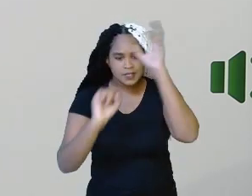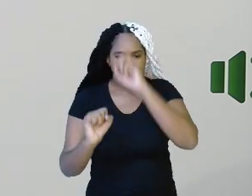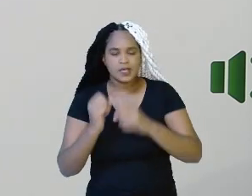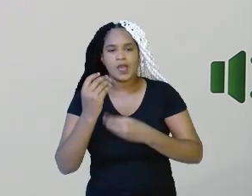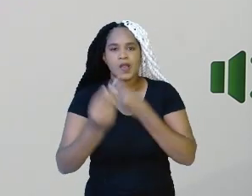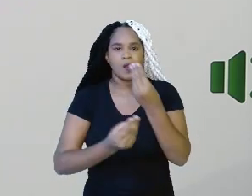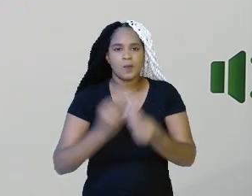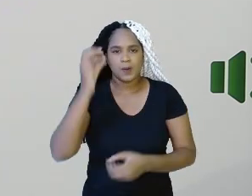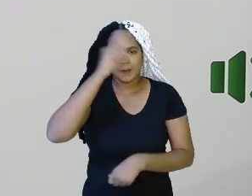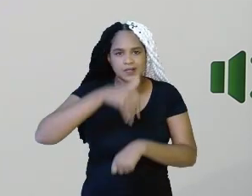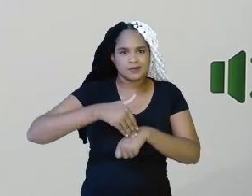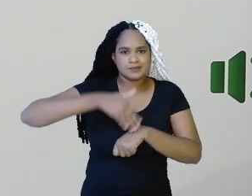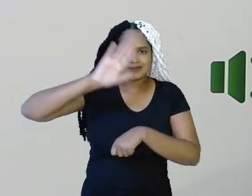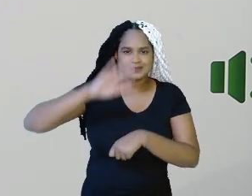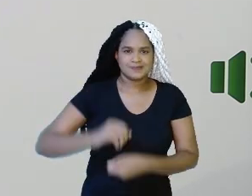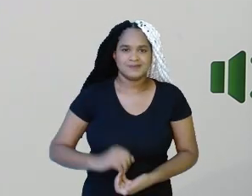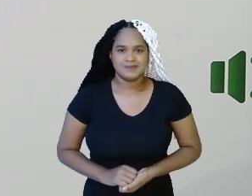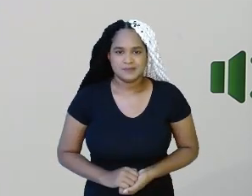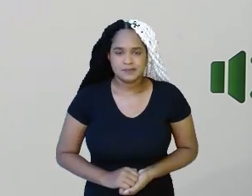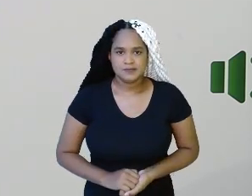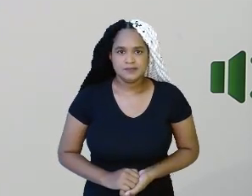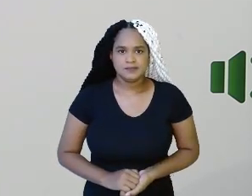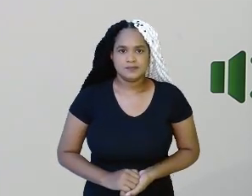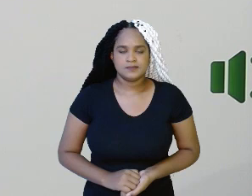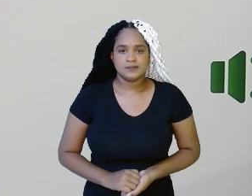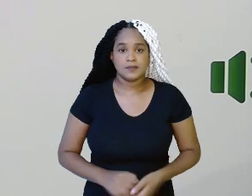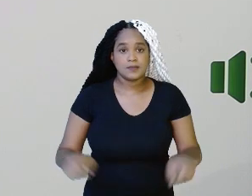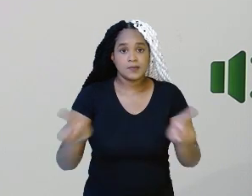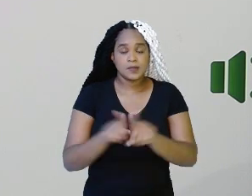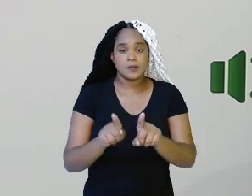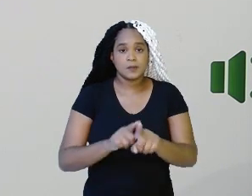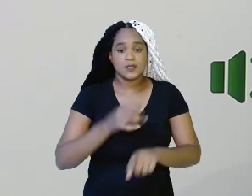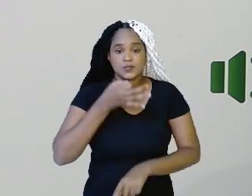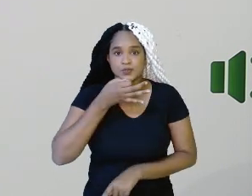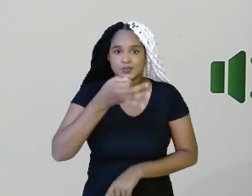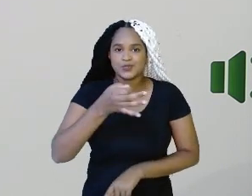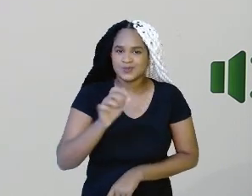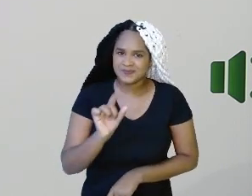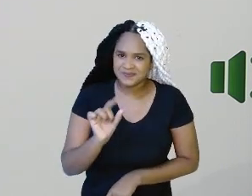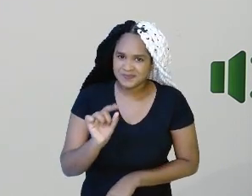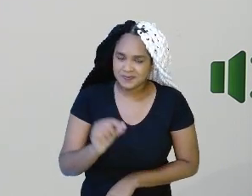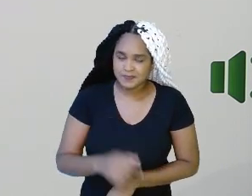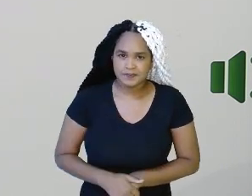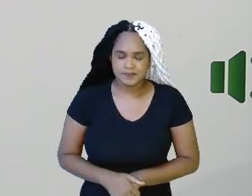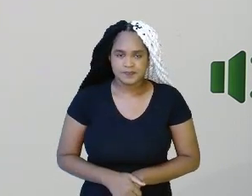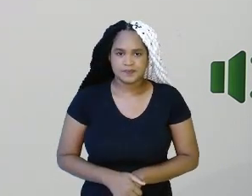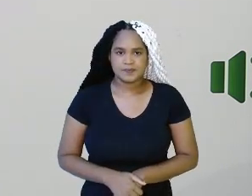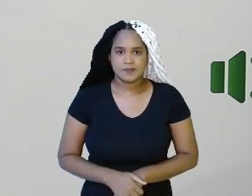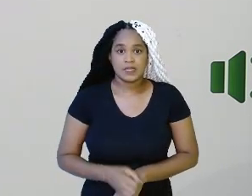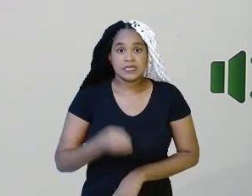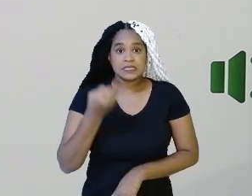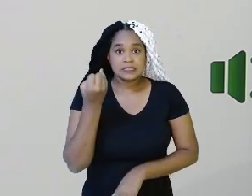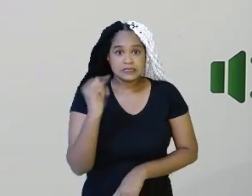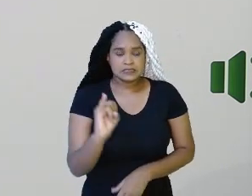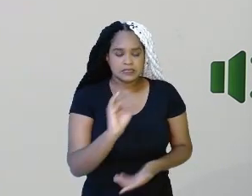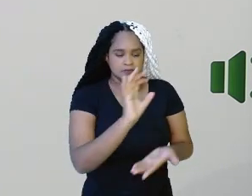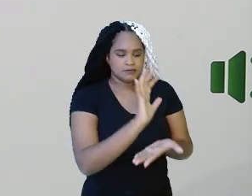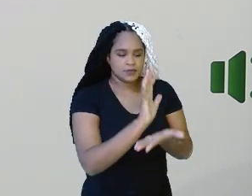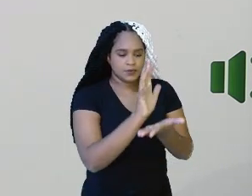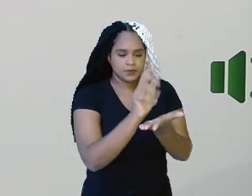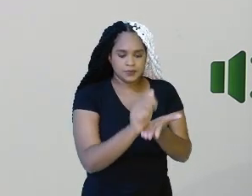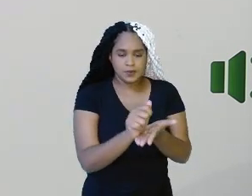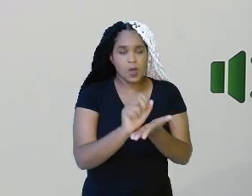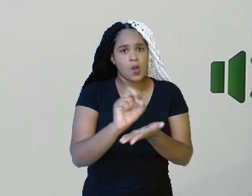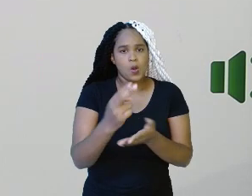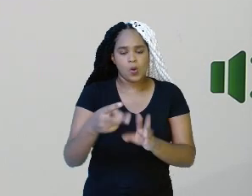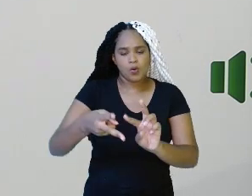pode aprender mais, tá certo? E ficar sempre aquela dica, independente se ele é quilombola, se ele é